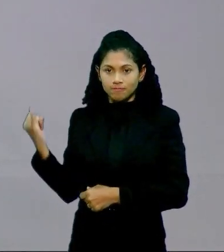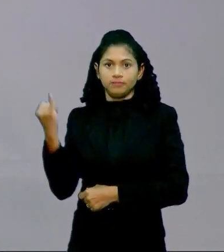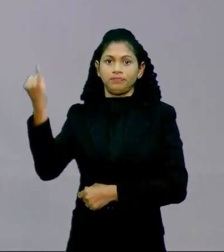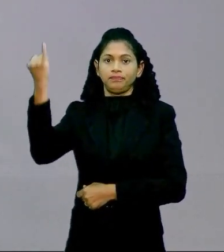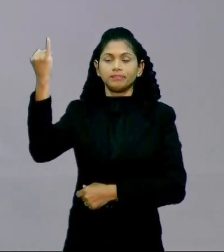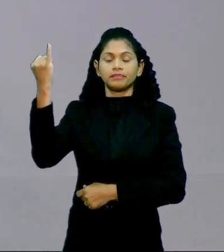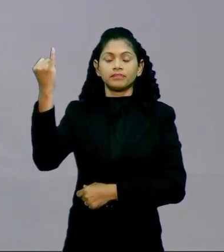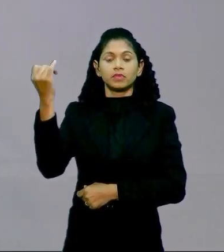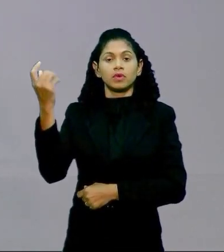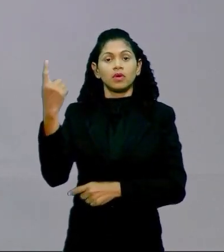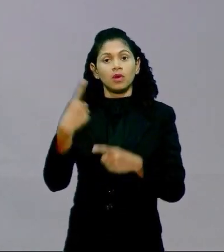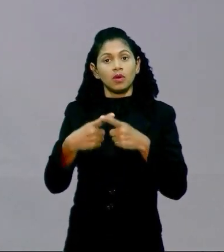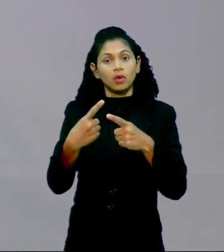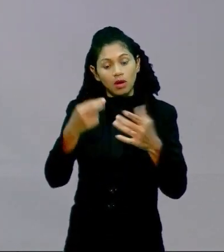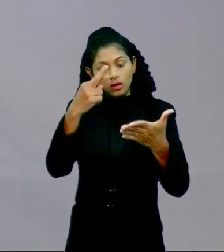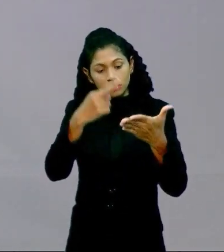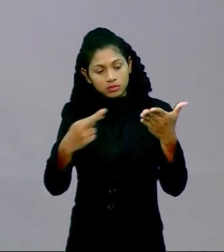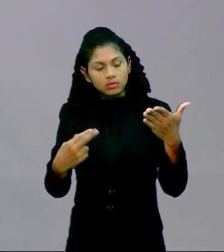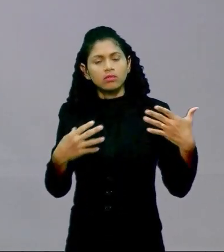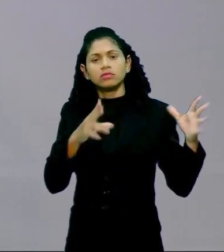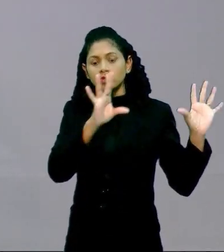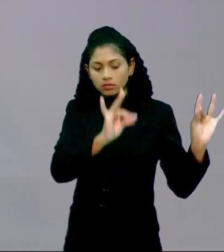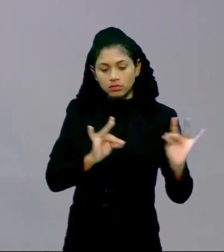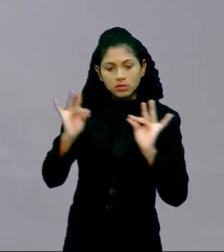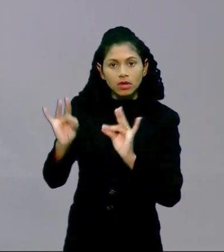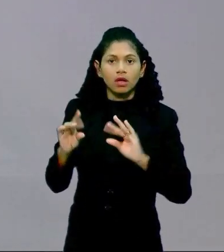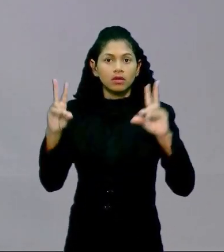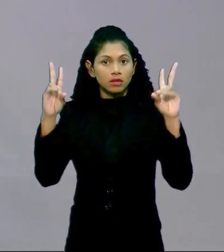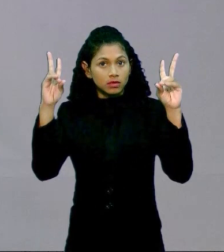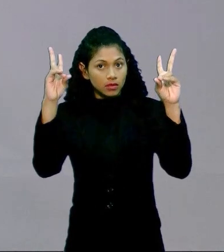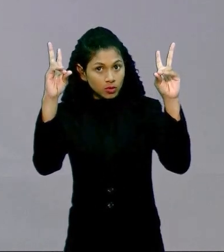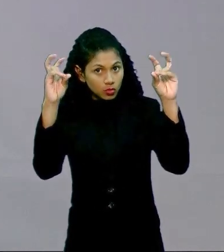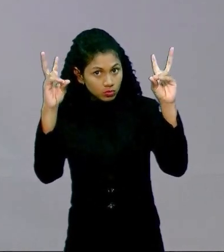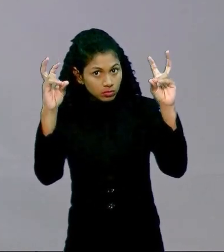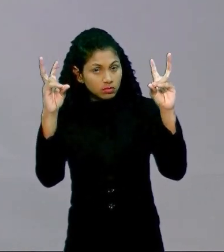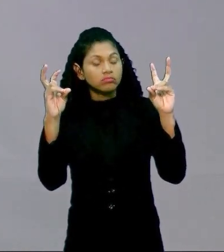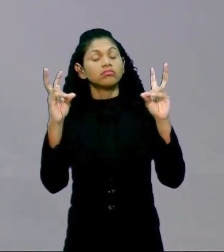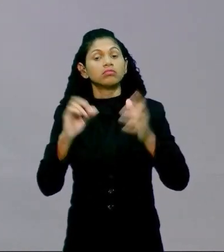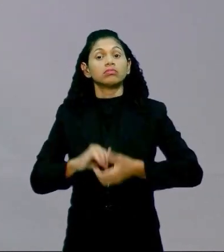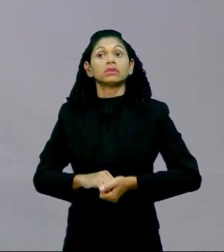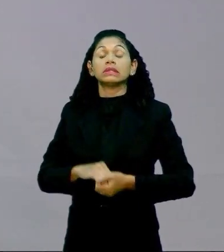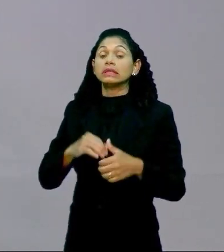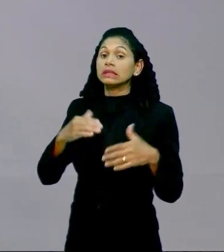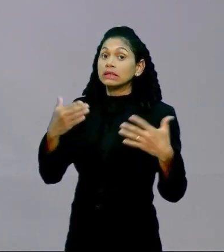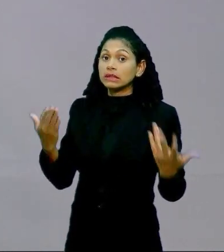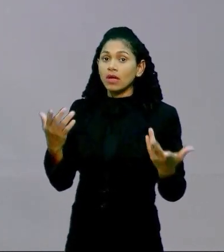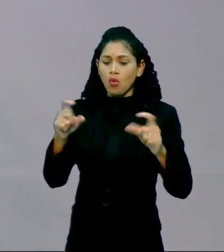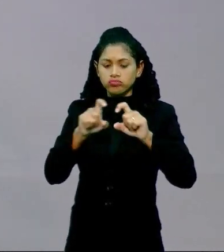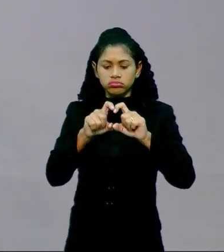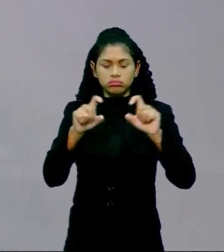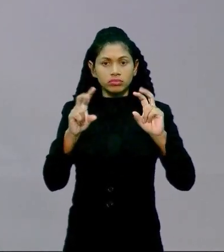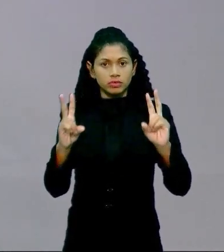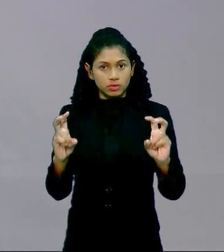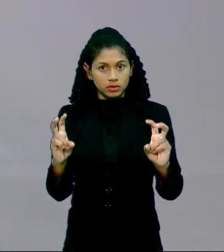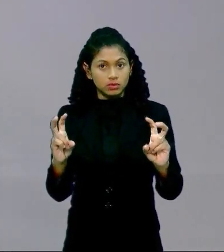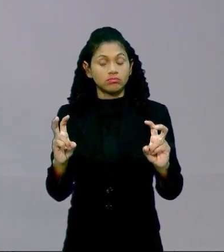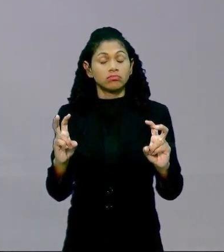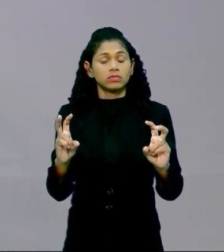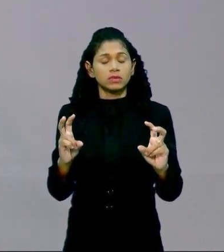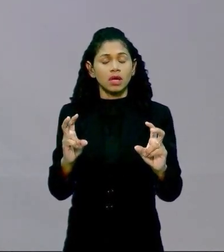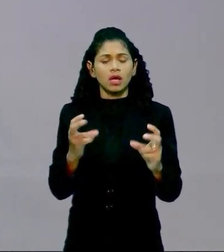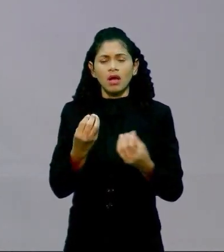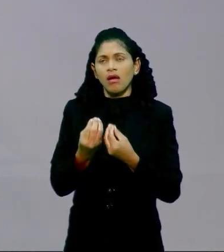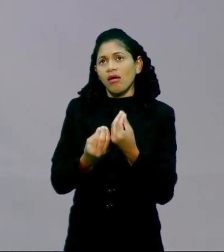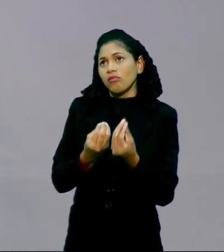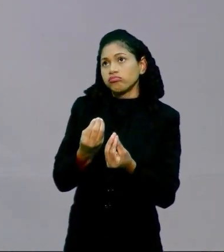o tema. Então, vocês só têm que desenvolver, tá? Então, o título ela é como se fosse, né, uma cereja do bolo,